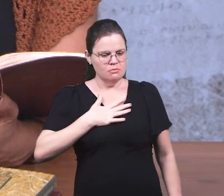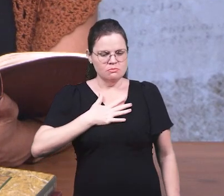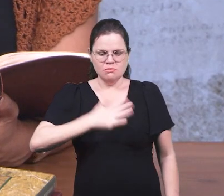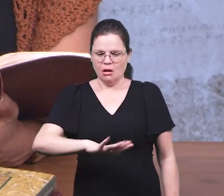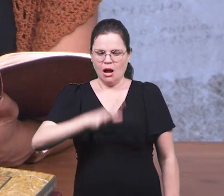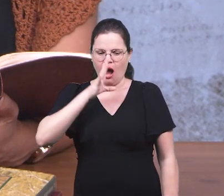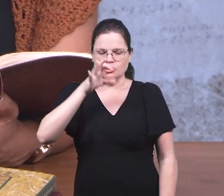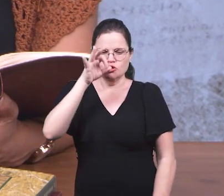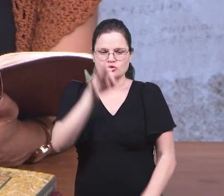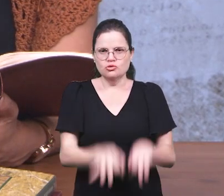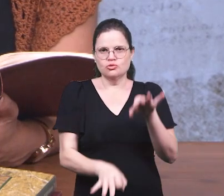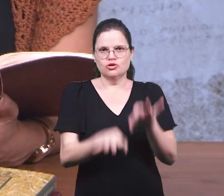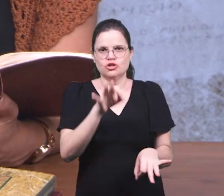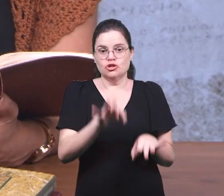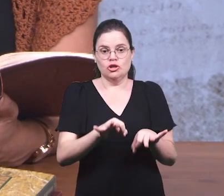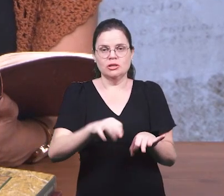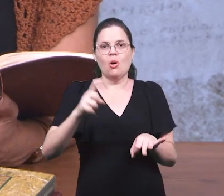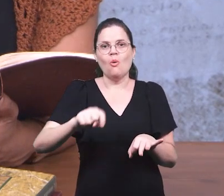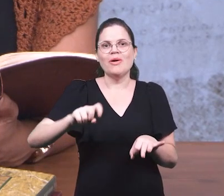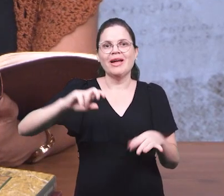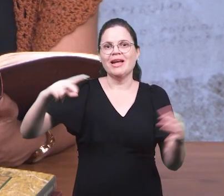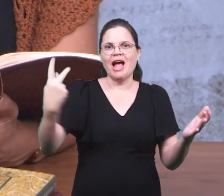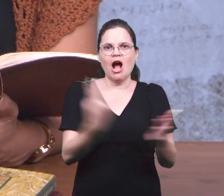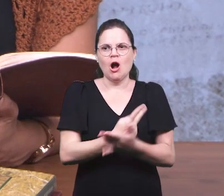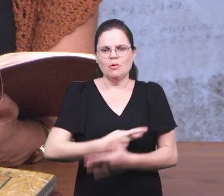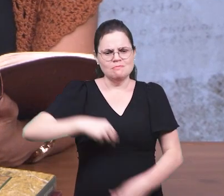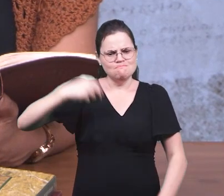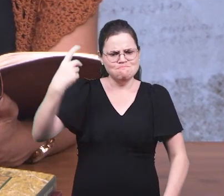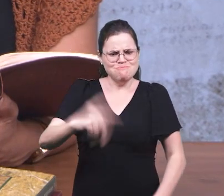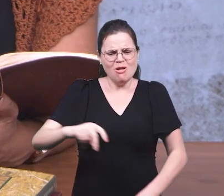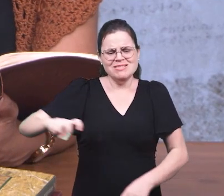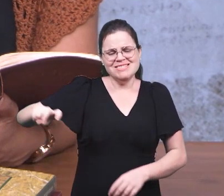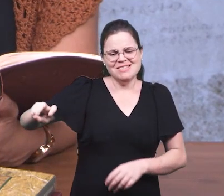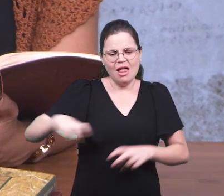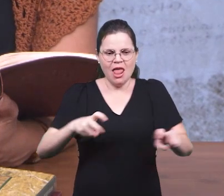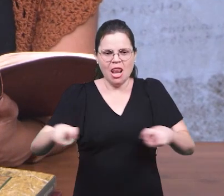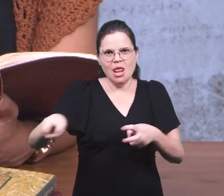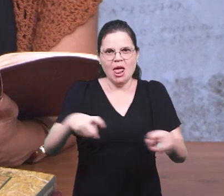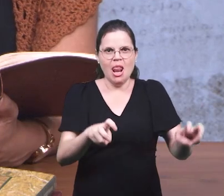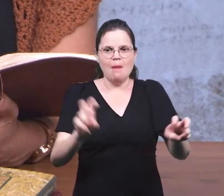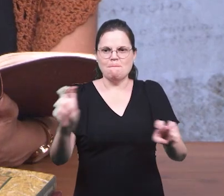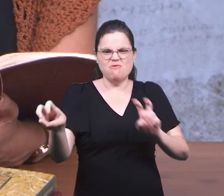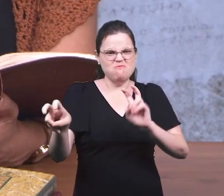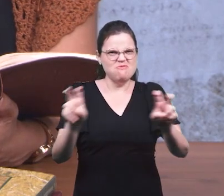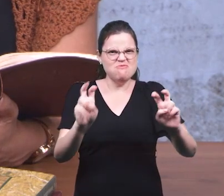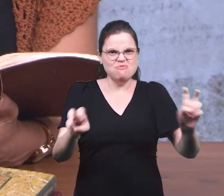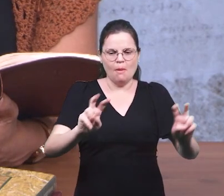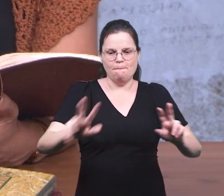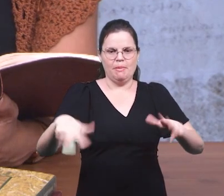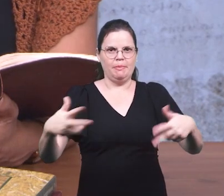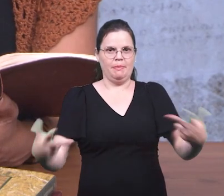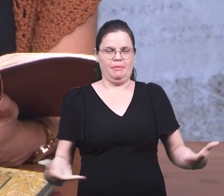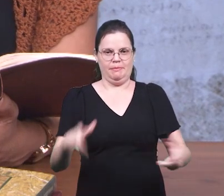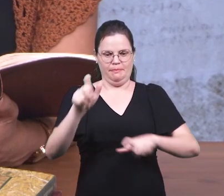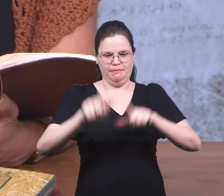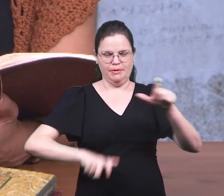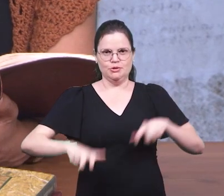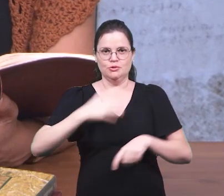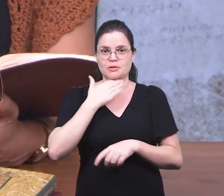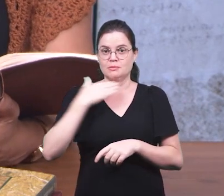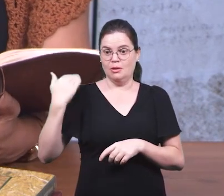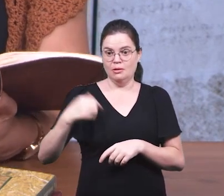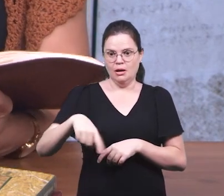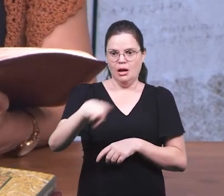povo serpentes ardentes que morderam o povo, e morreu muito povo de Israel. Pelo